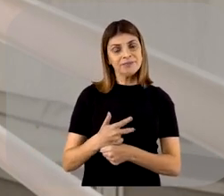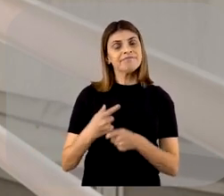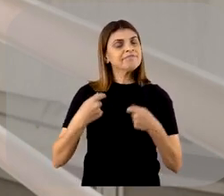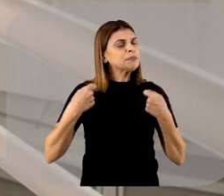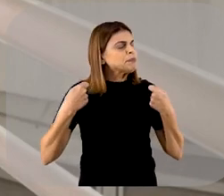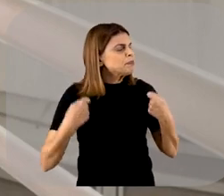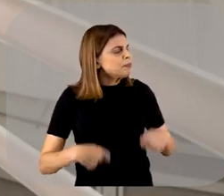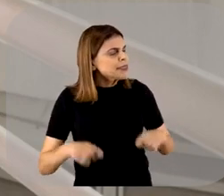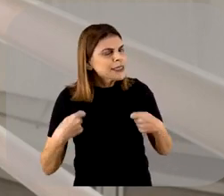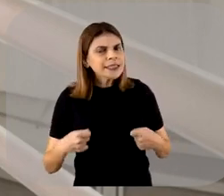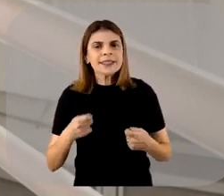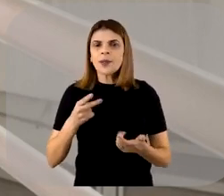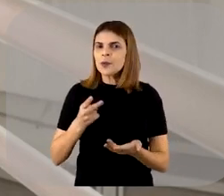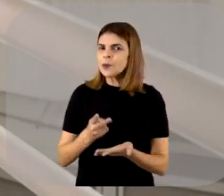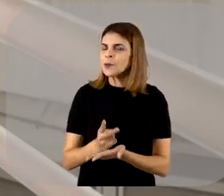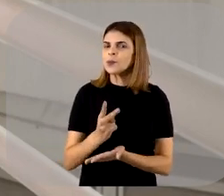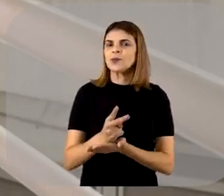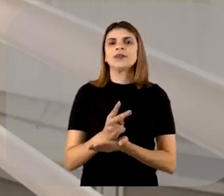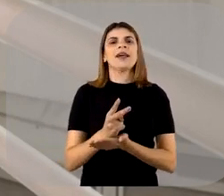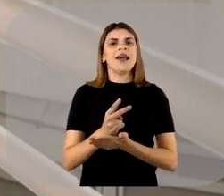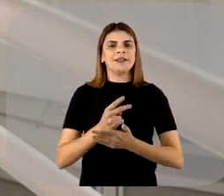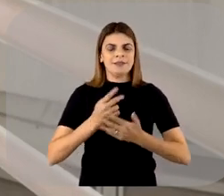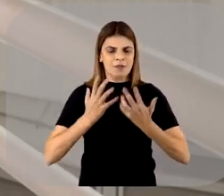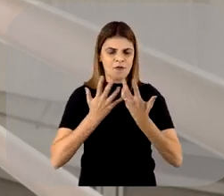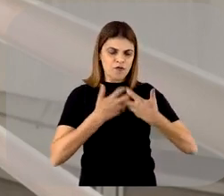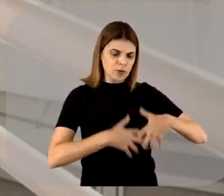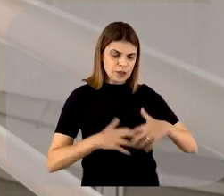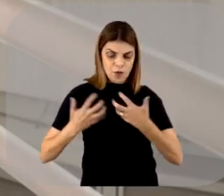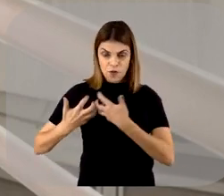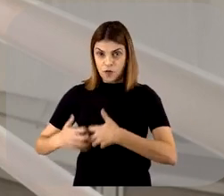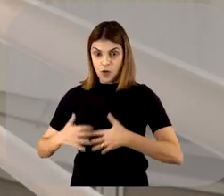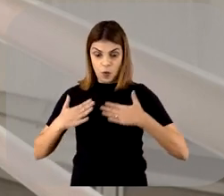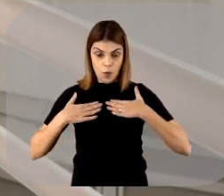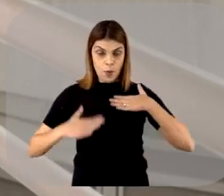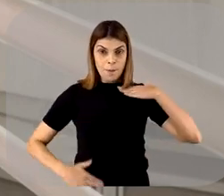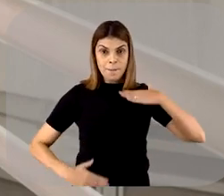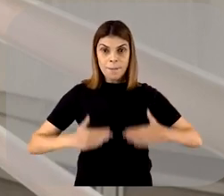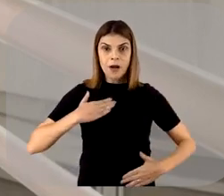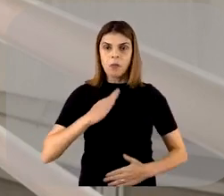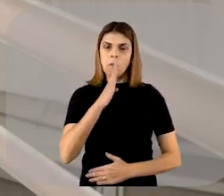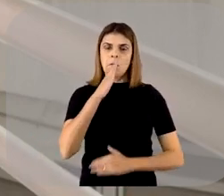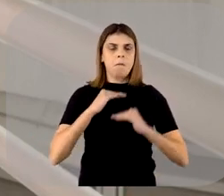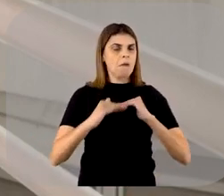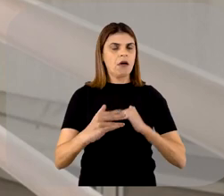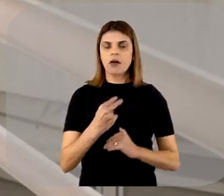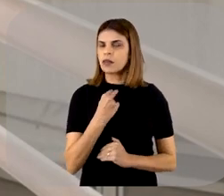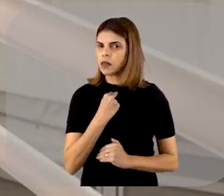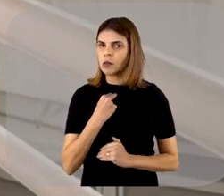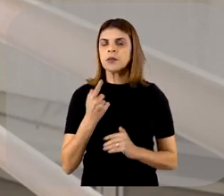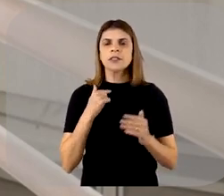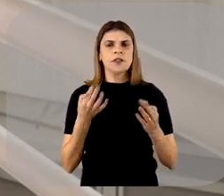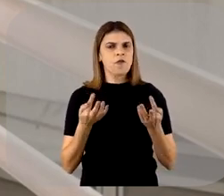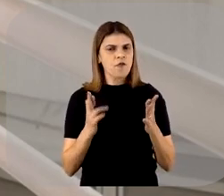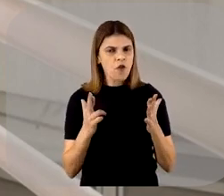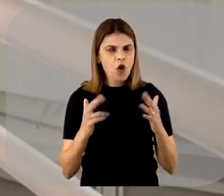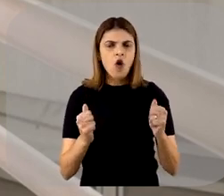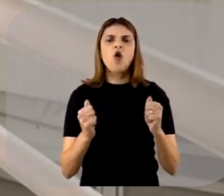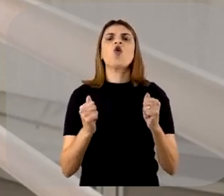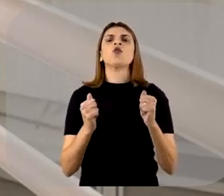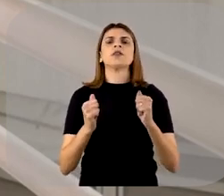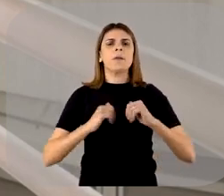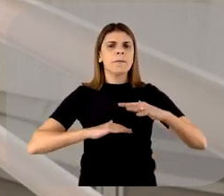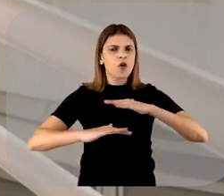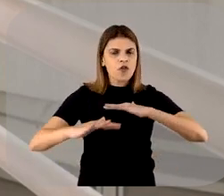Eles precisam manter a funcionalidade, eles precisam manter a força,